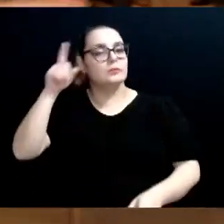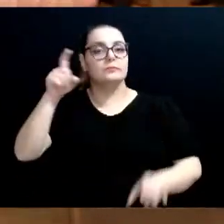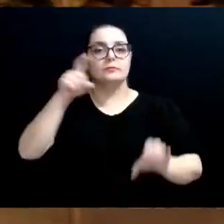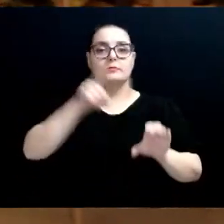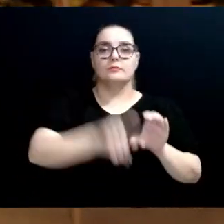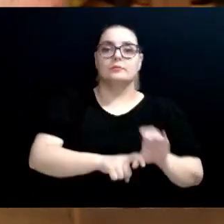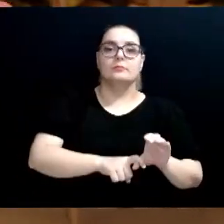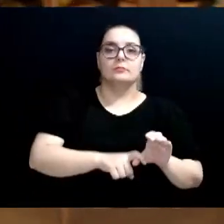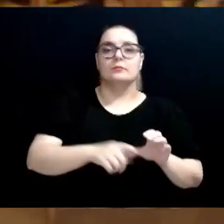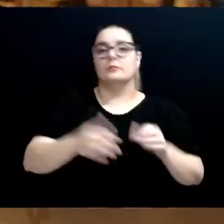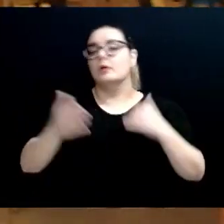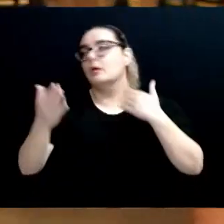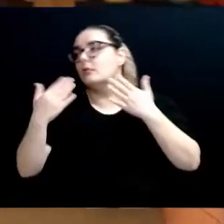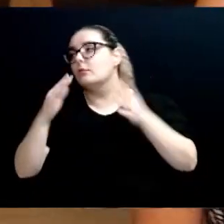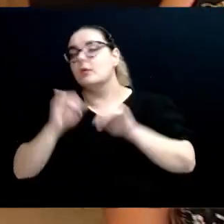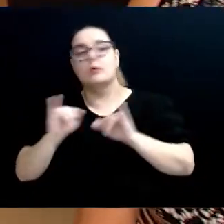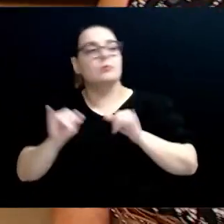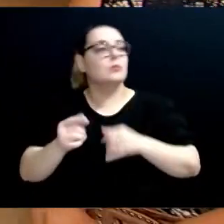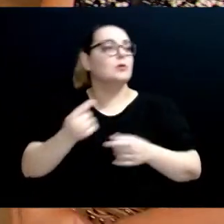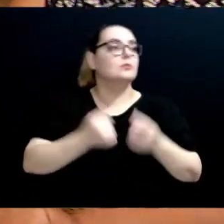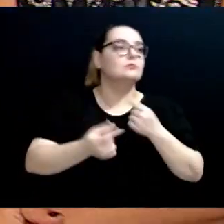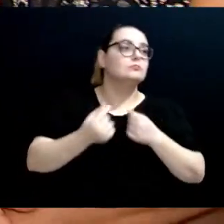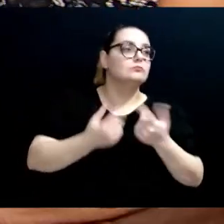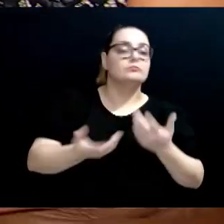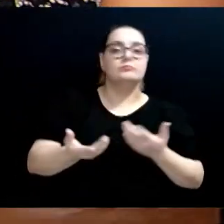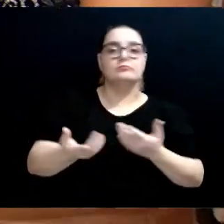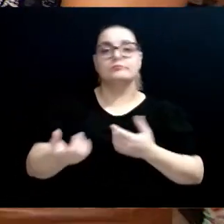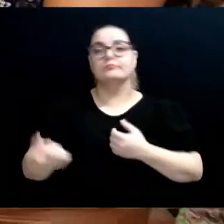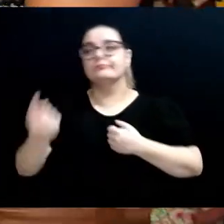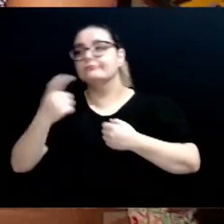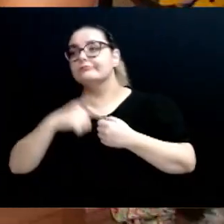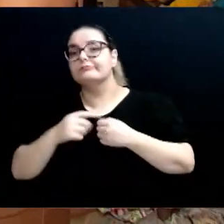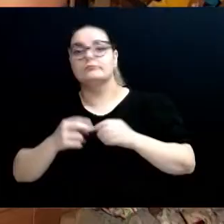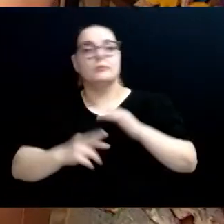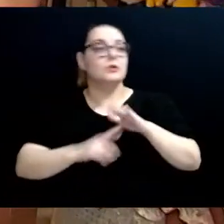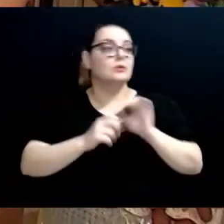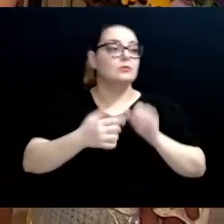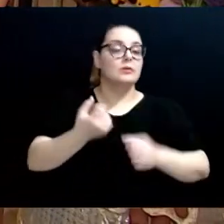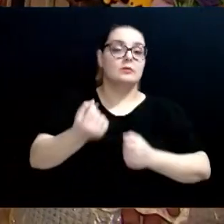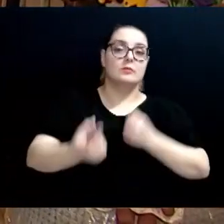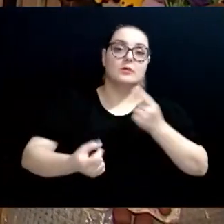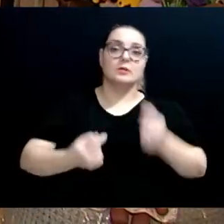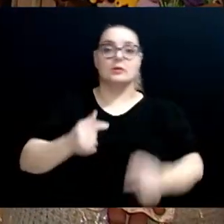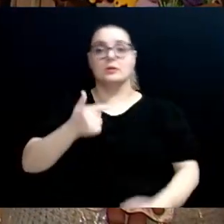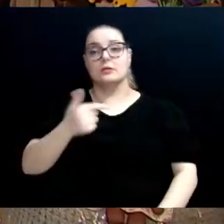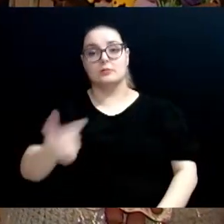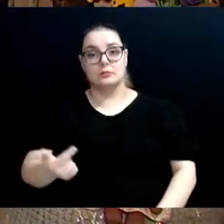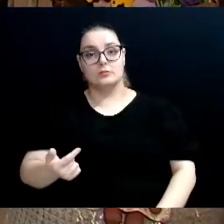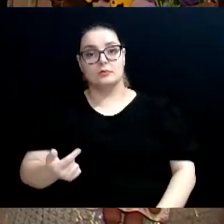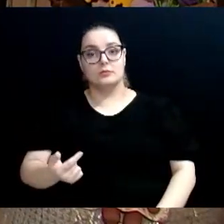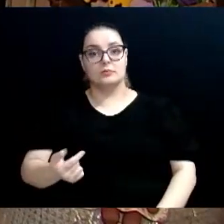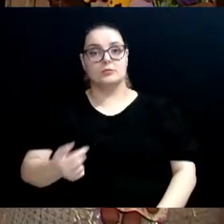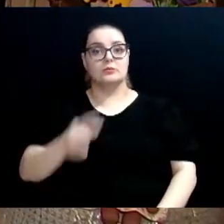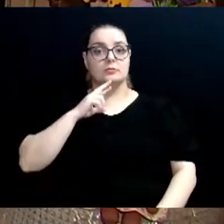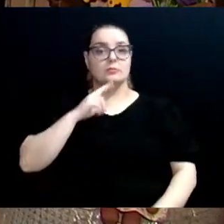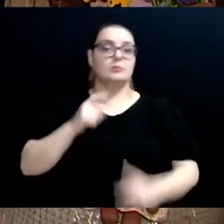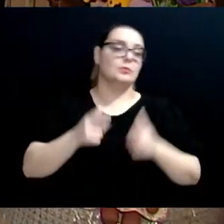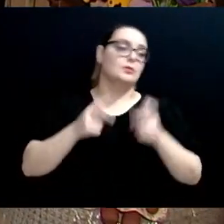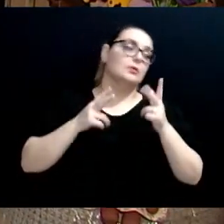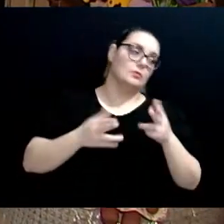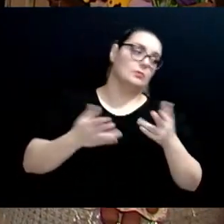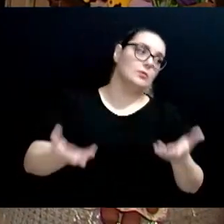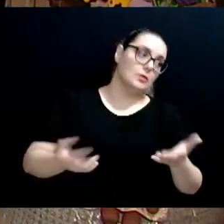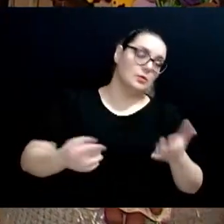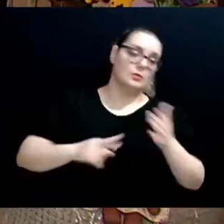O resto do ano, eles dependiam do boca a boca, de um retorno, de feiras esporádicas que